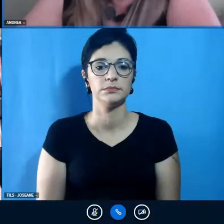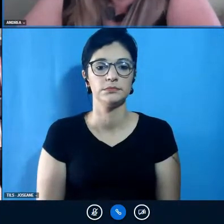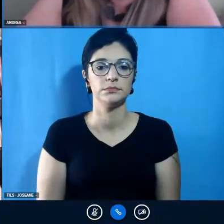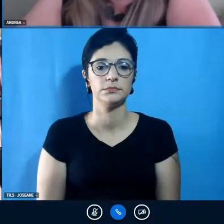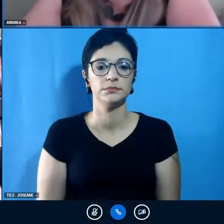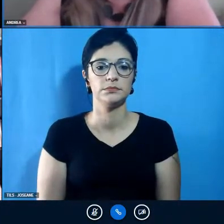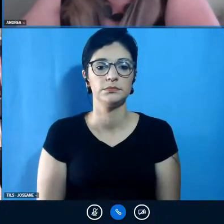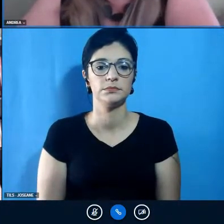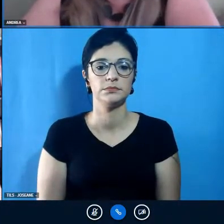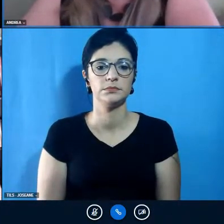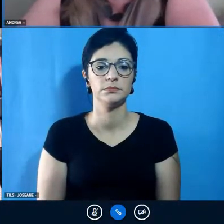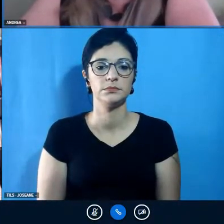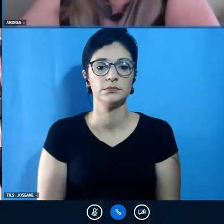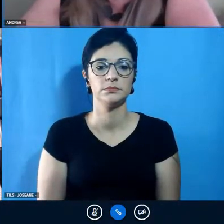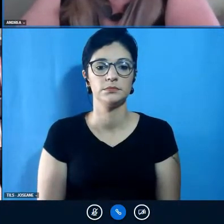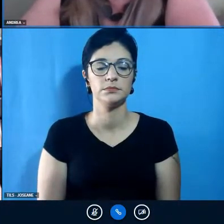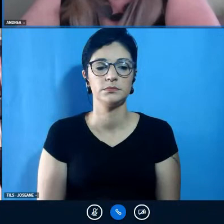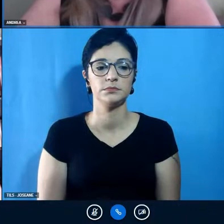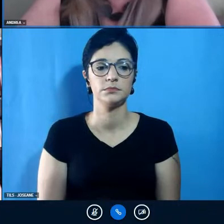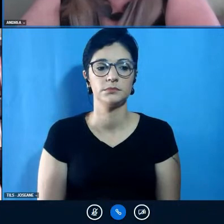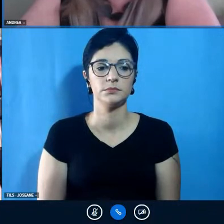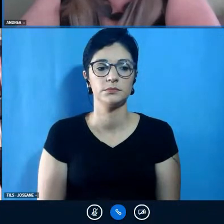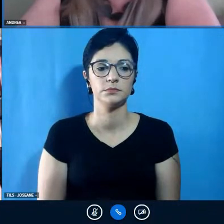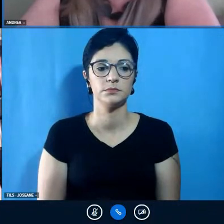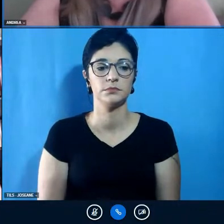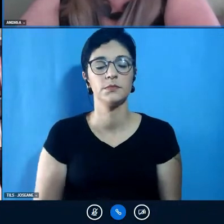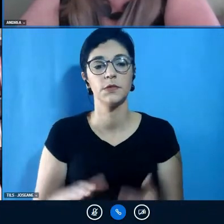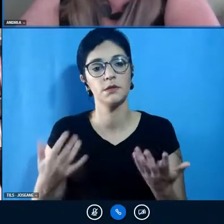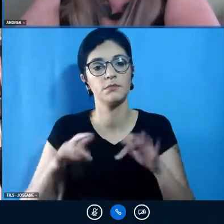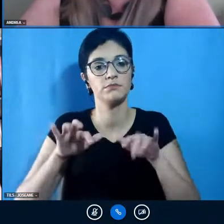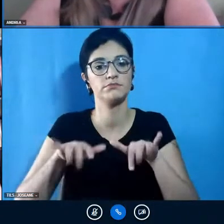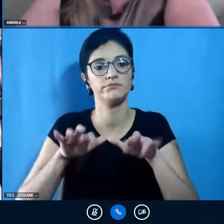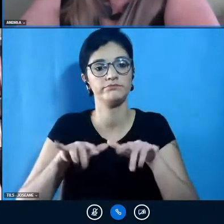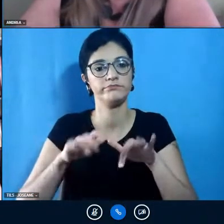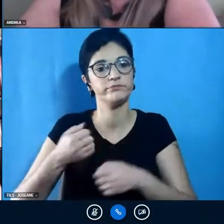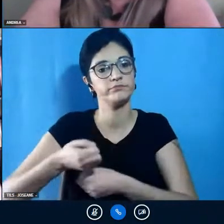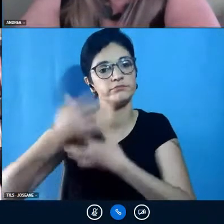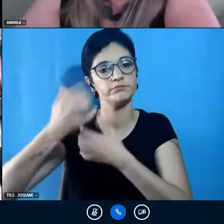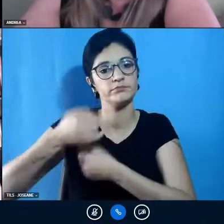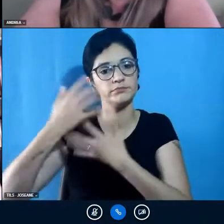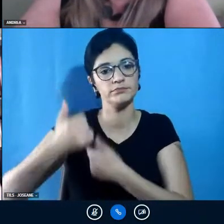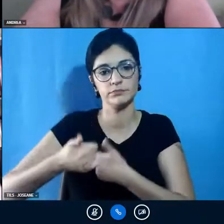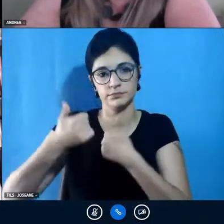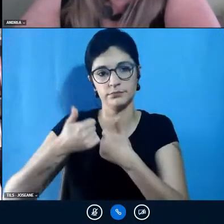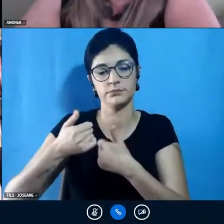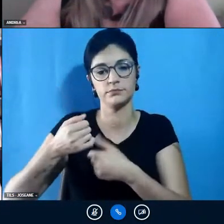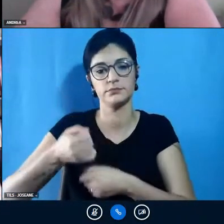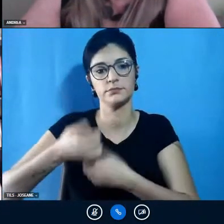Não estamos te escutando. Quem sabe escreve no chat a pergunta.